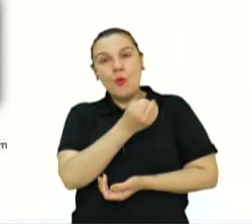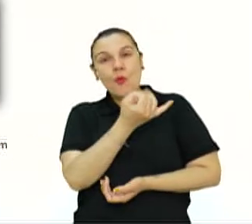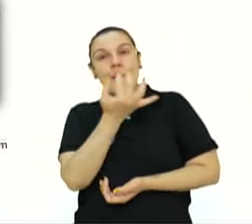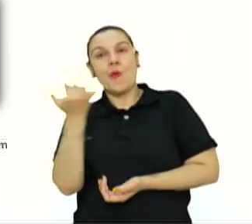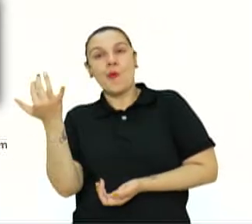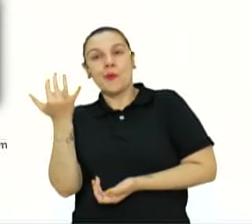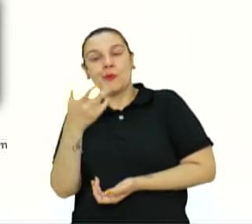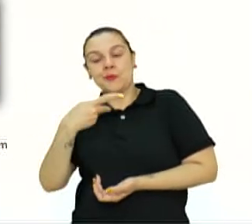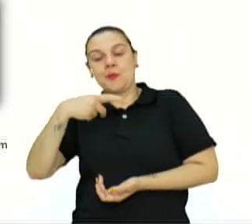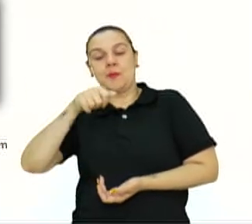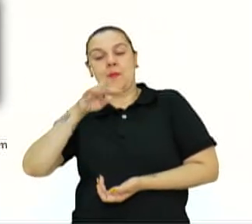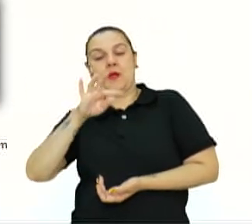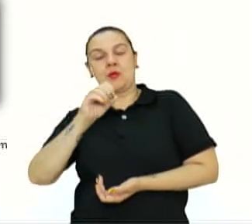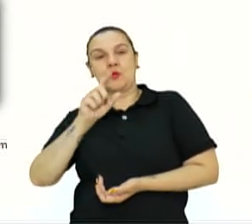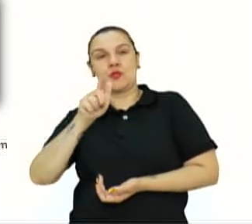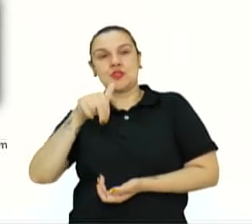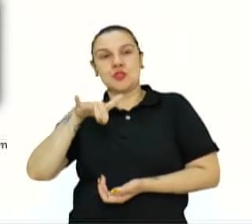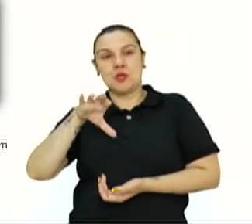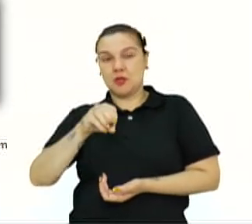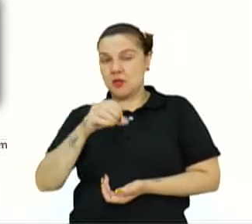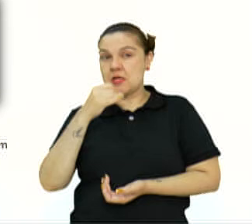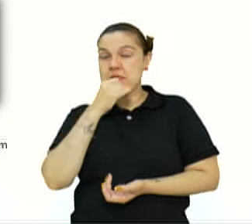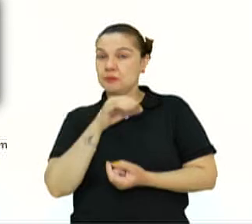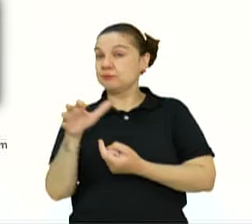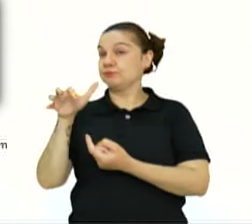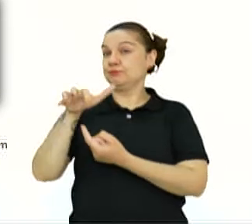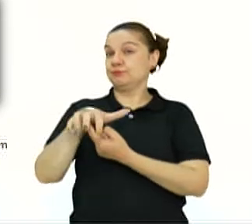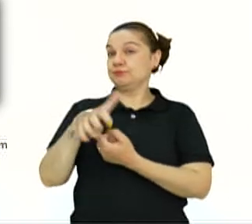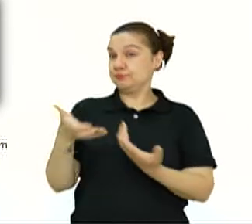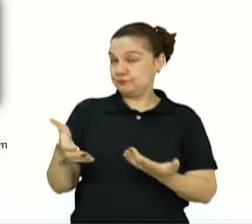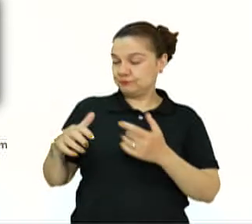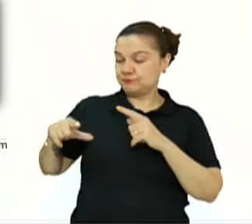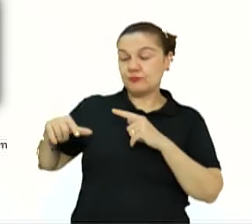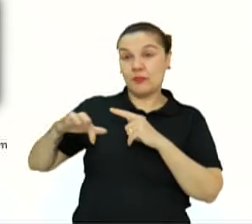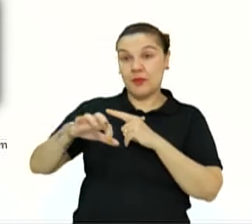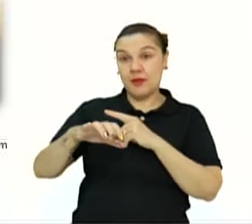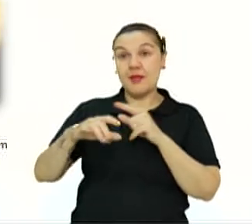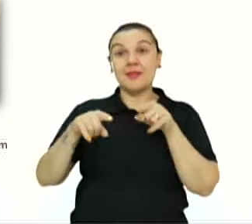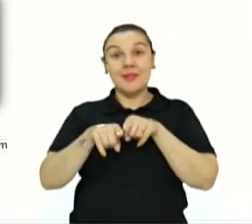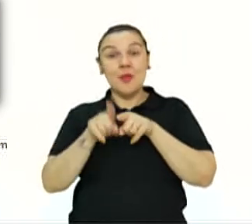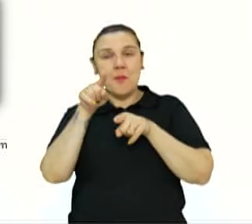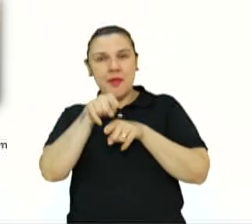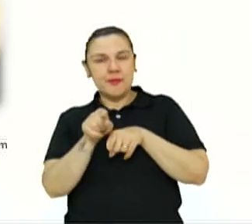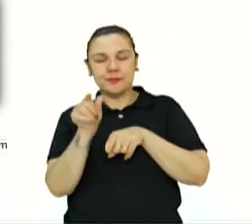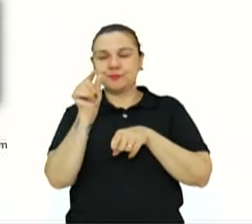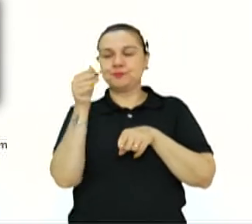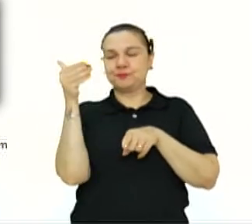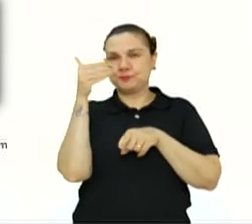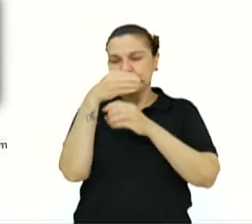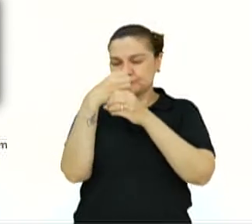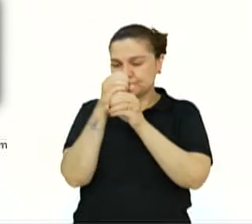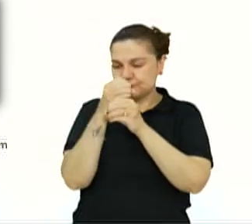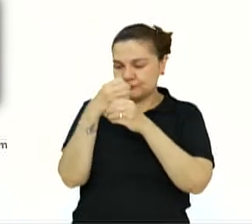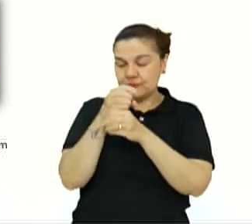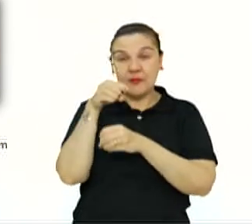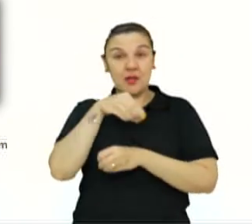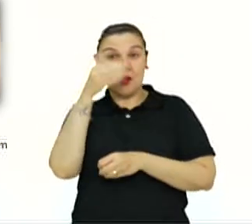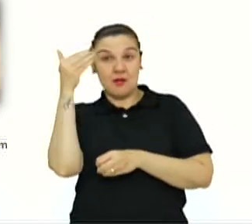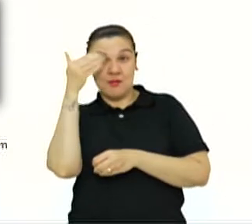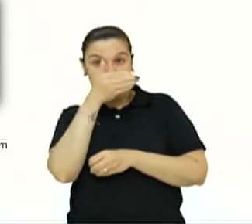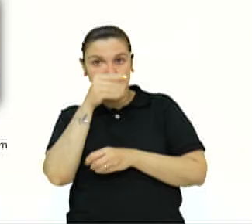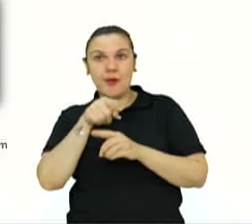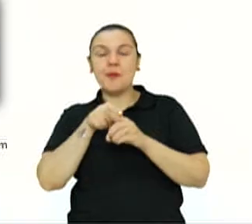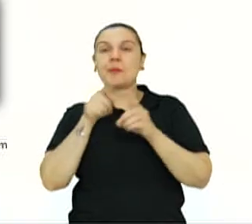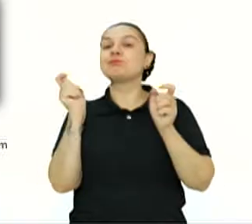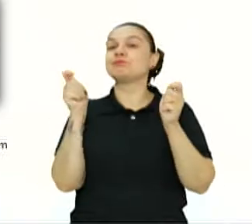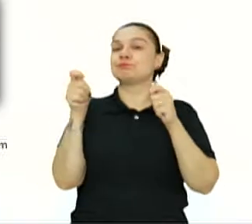outros agentes patogênicos, como por exemplo protozoários, tá? Que também são micro-organismos, né? São pequenininhos que a gente não vê e